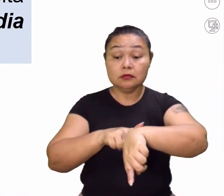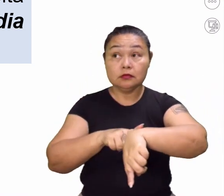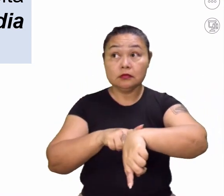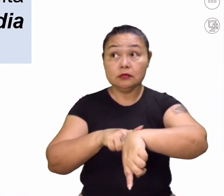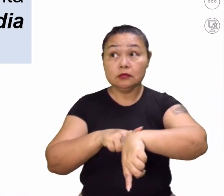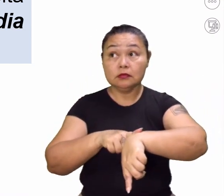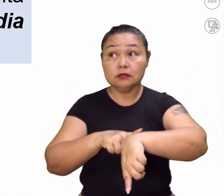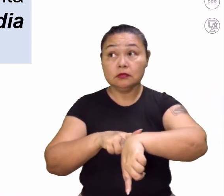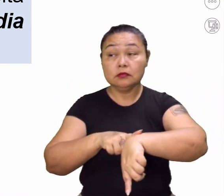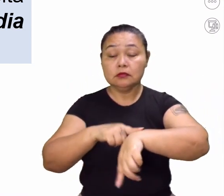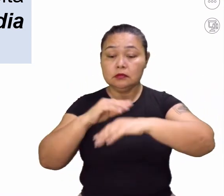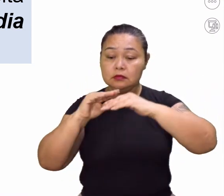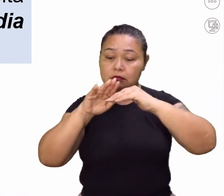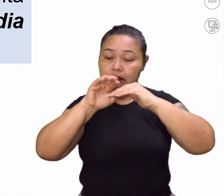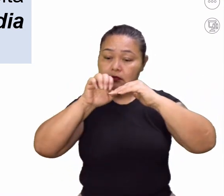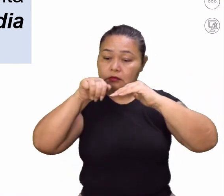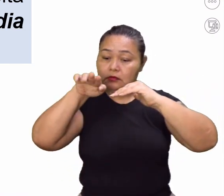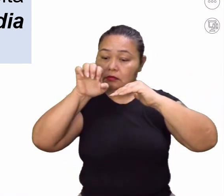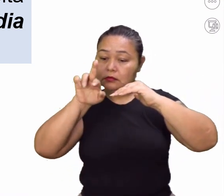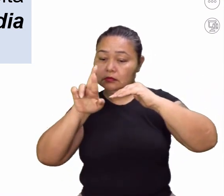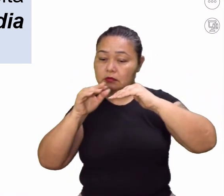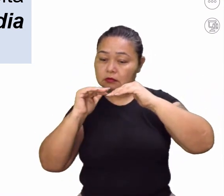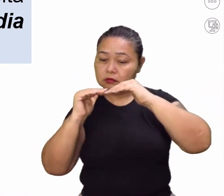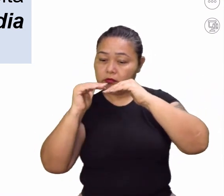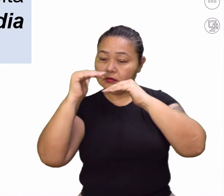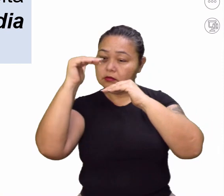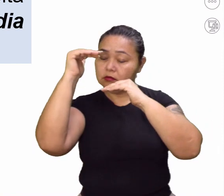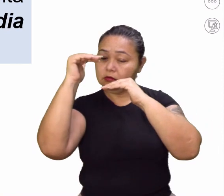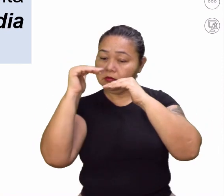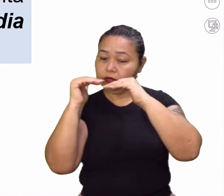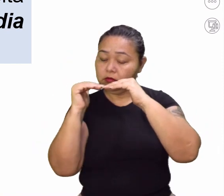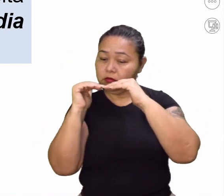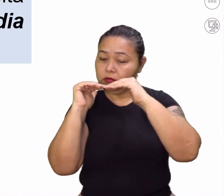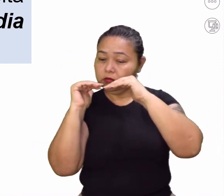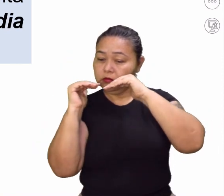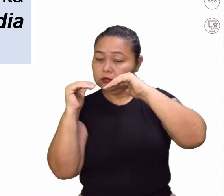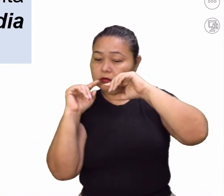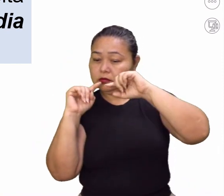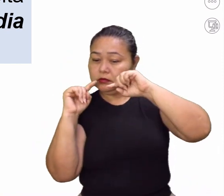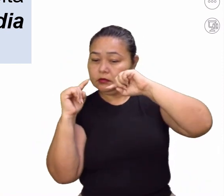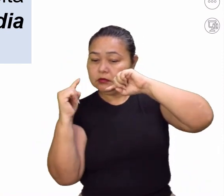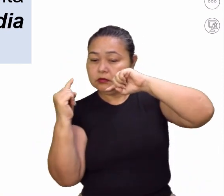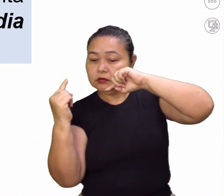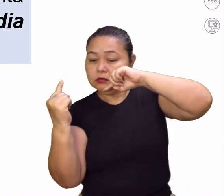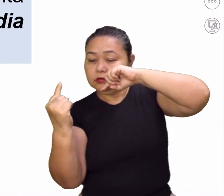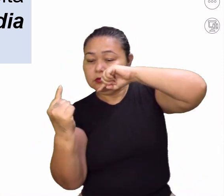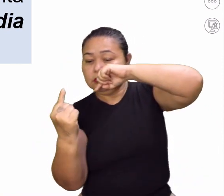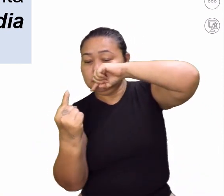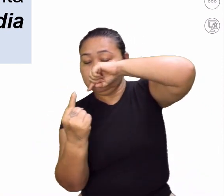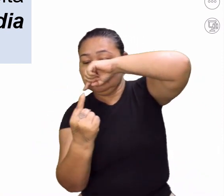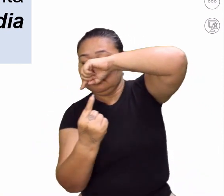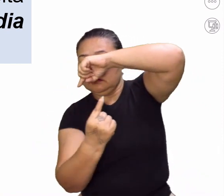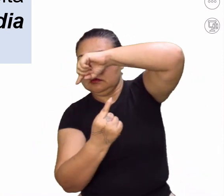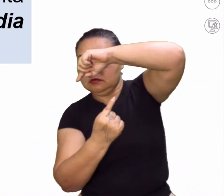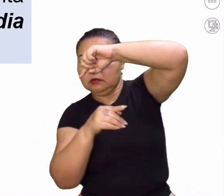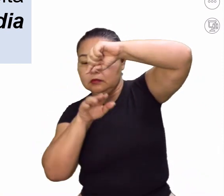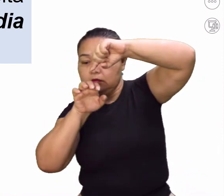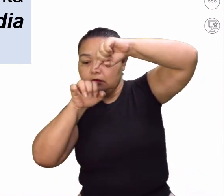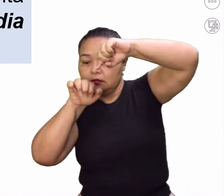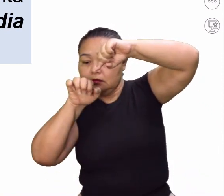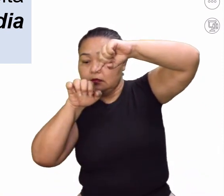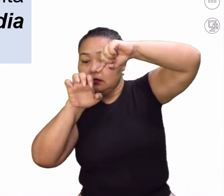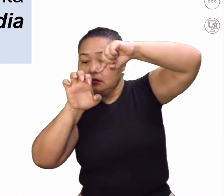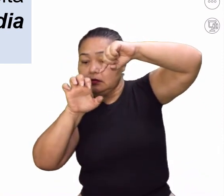na altura da linha do Equador. Se é na altura da linha do Equador, isso quer dizer que na linha do